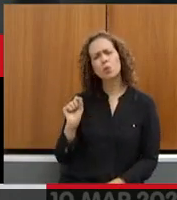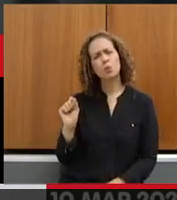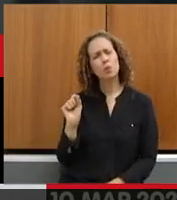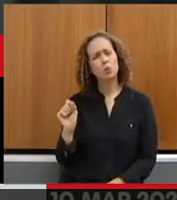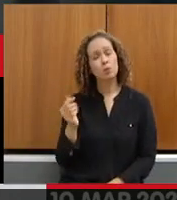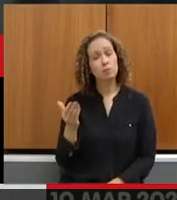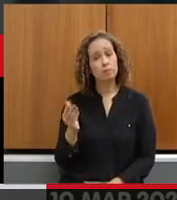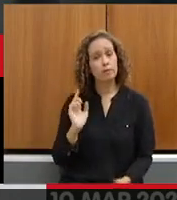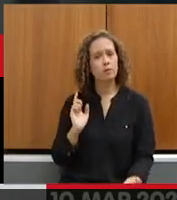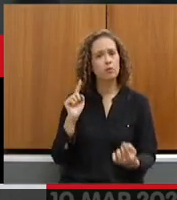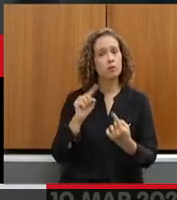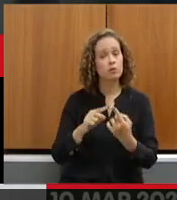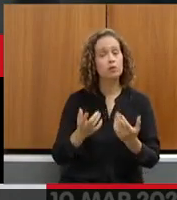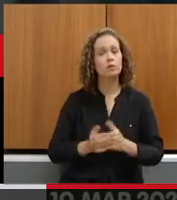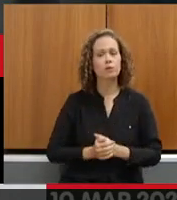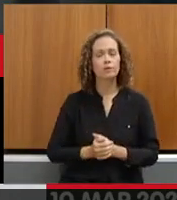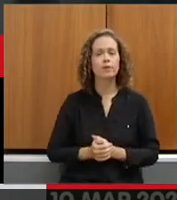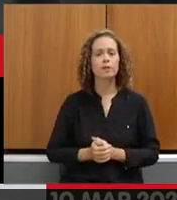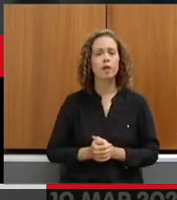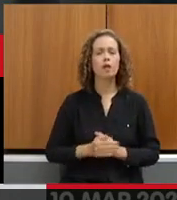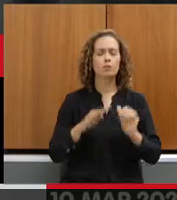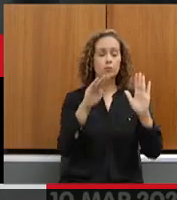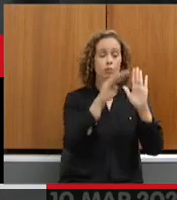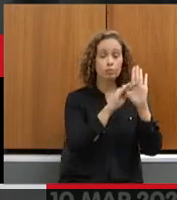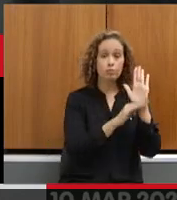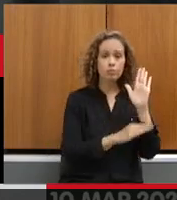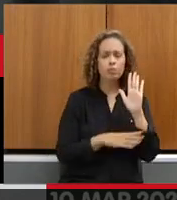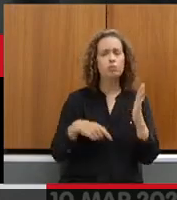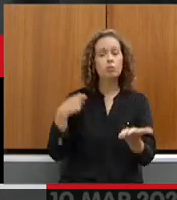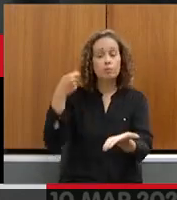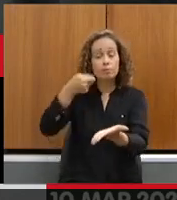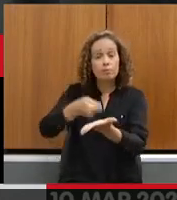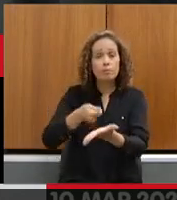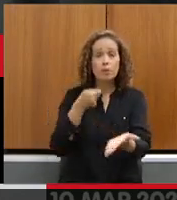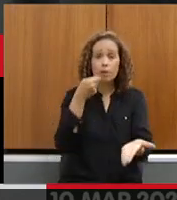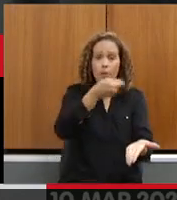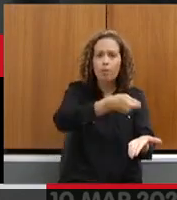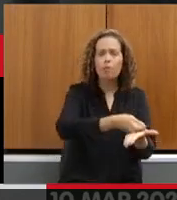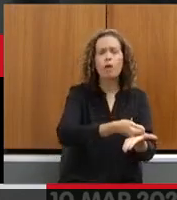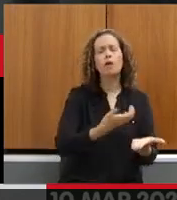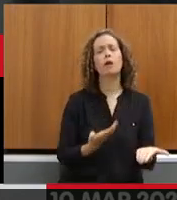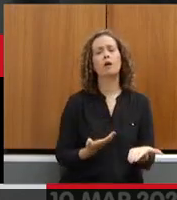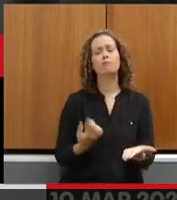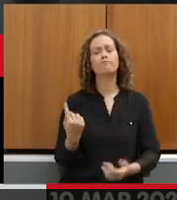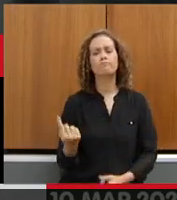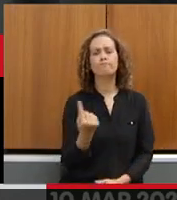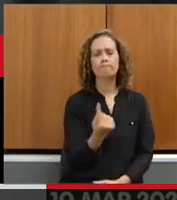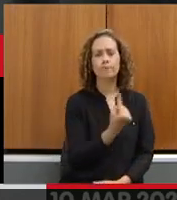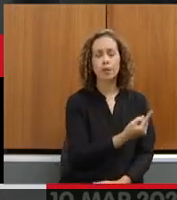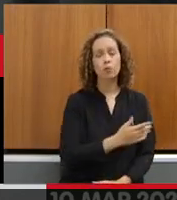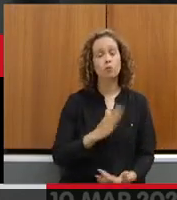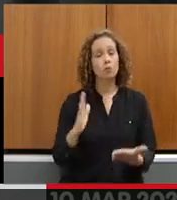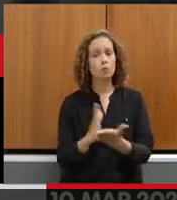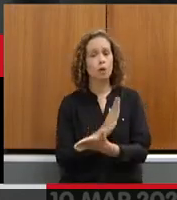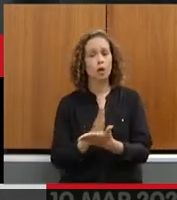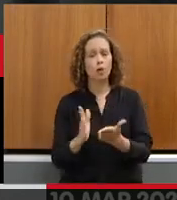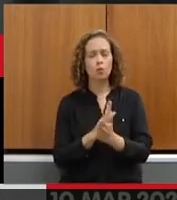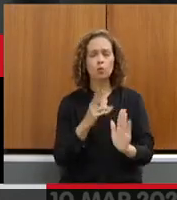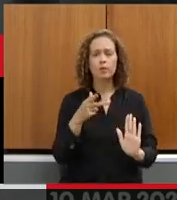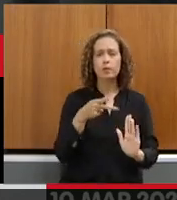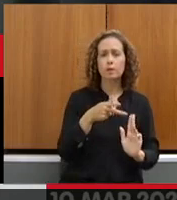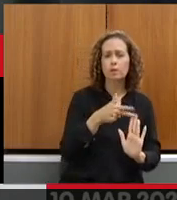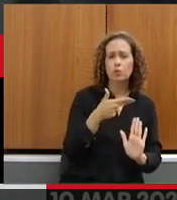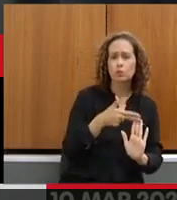e pagar todos os programas que são os programas regulares da secretaria as algumas resoluções